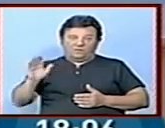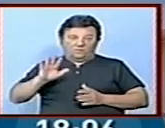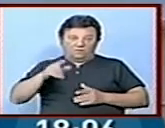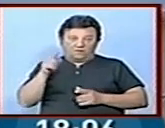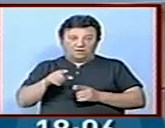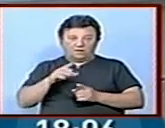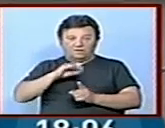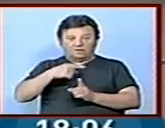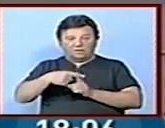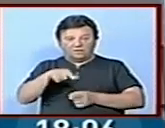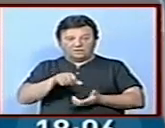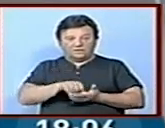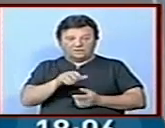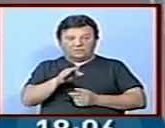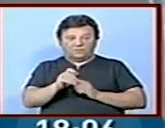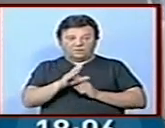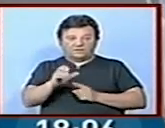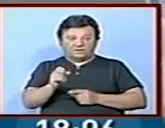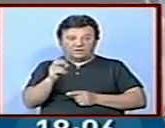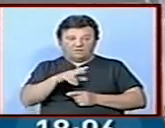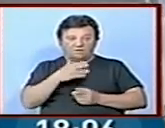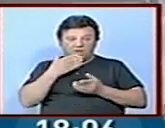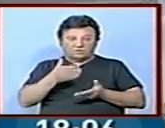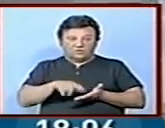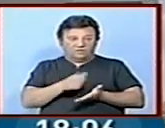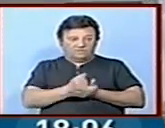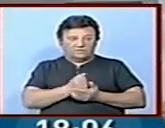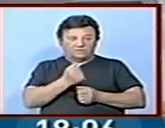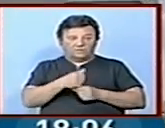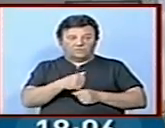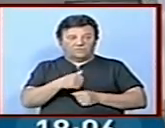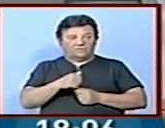A localização central de Proença Nova ajudou à fixação do empreendimento.